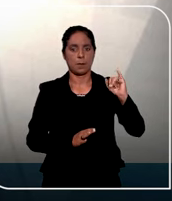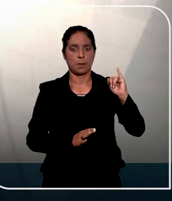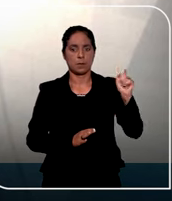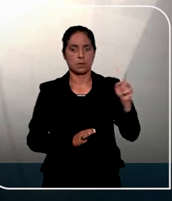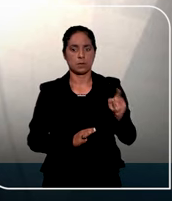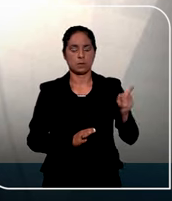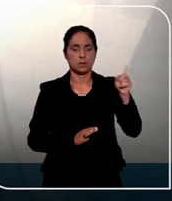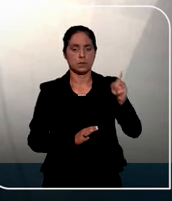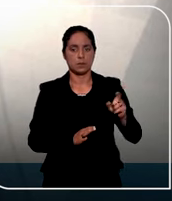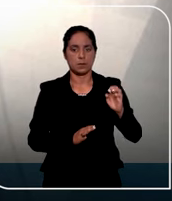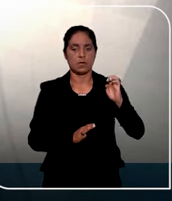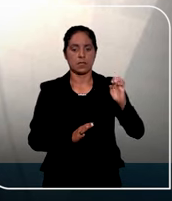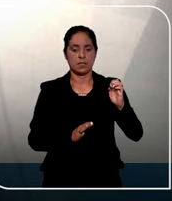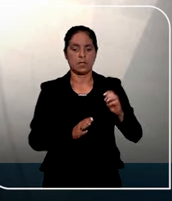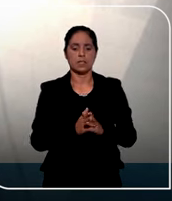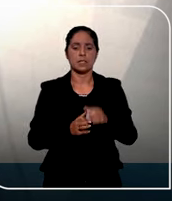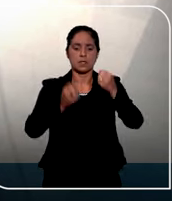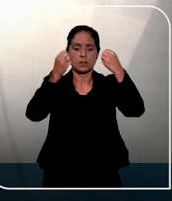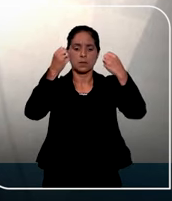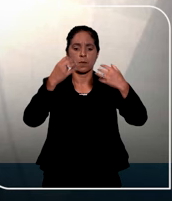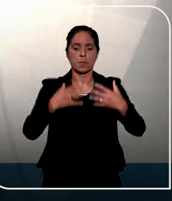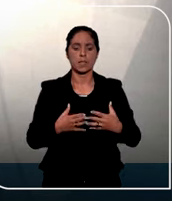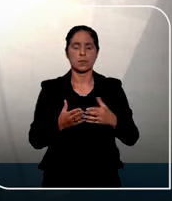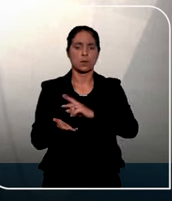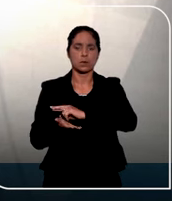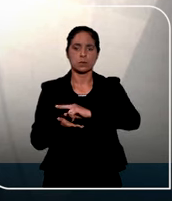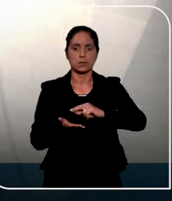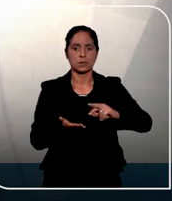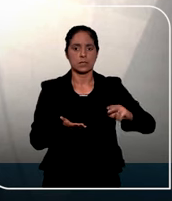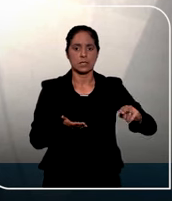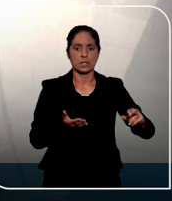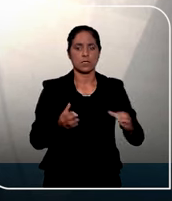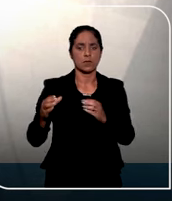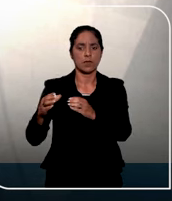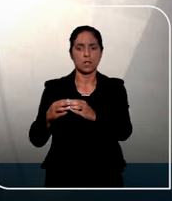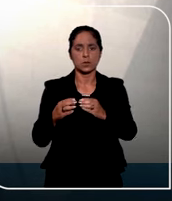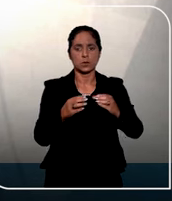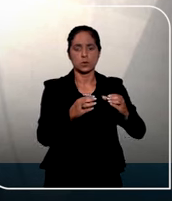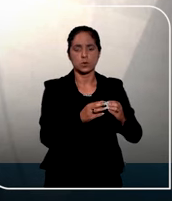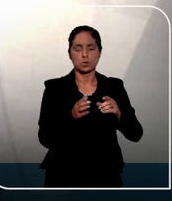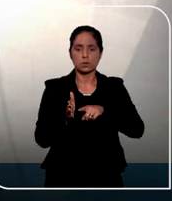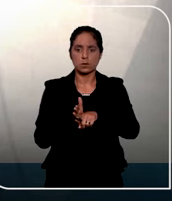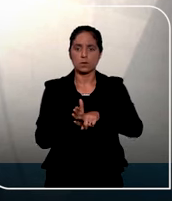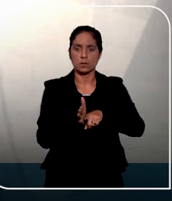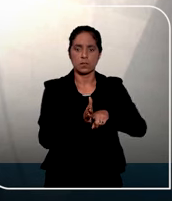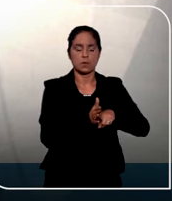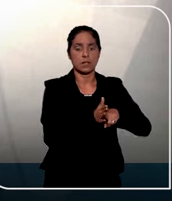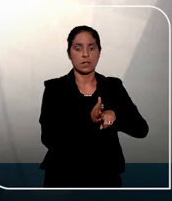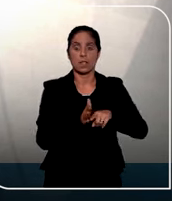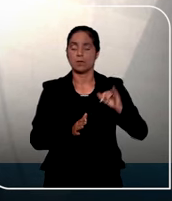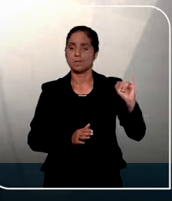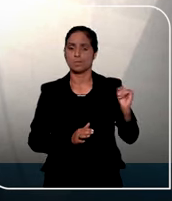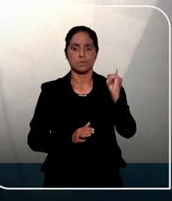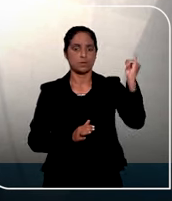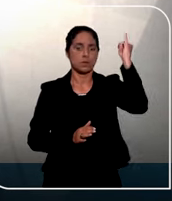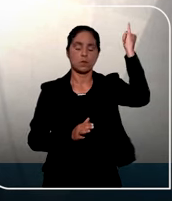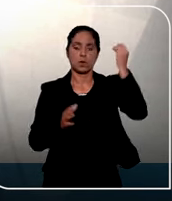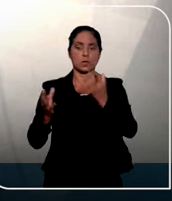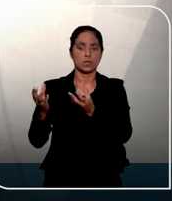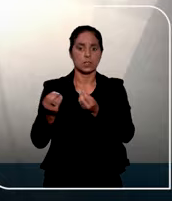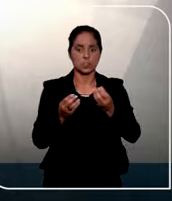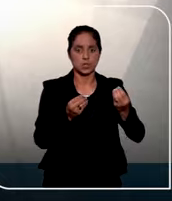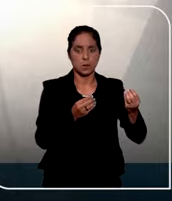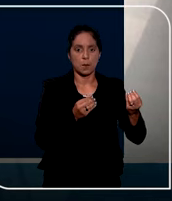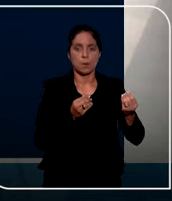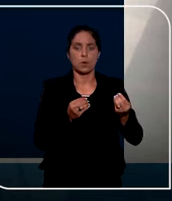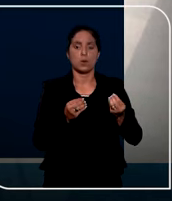medidas executórias atípicas como o uso da central Nacional de indisponibilidade de bens São um importante instrumento Para